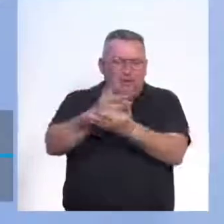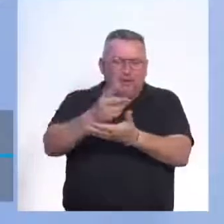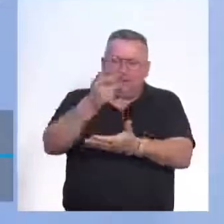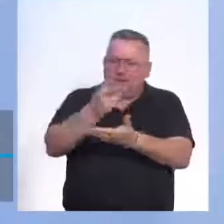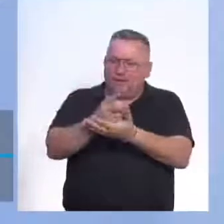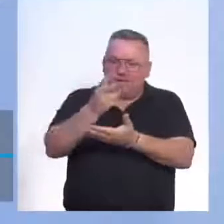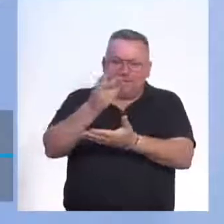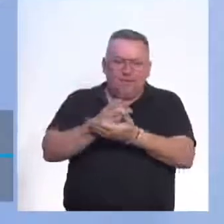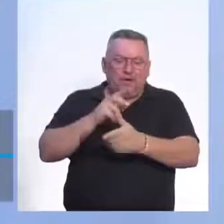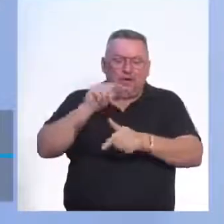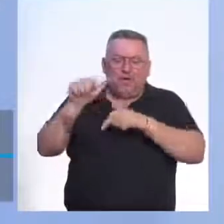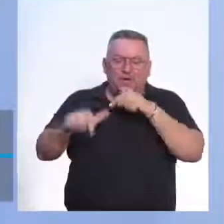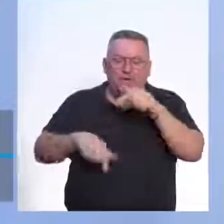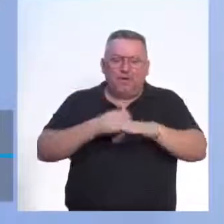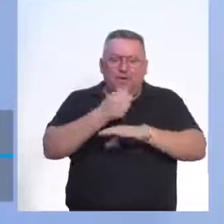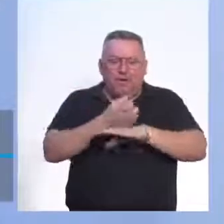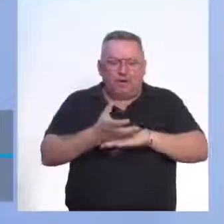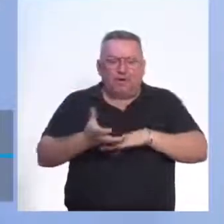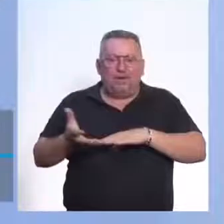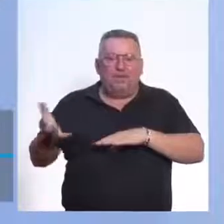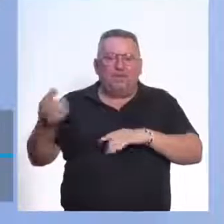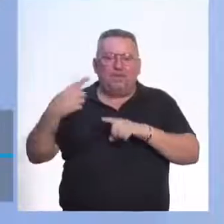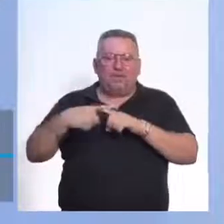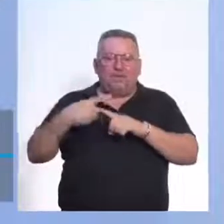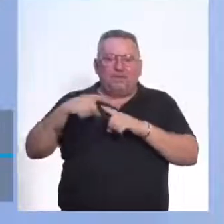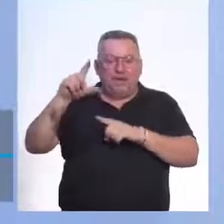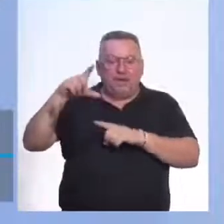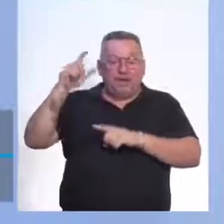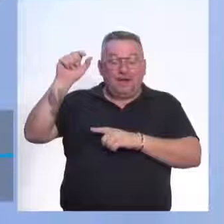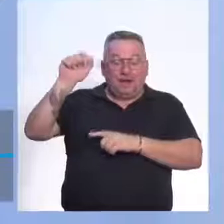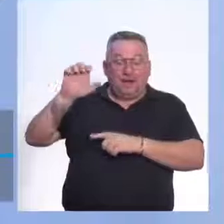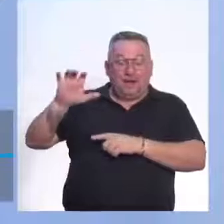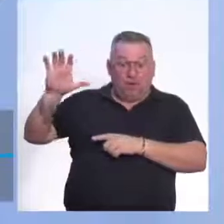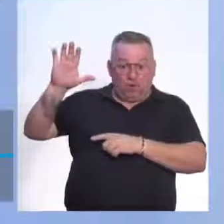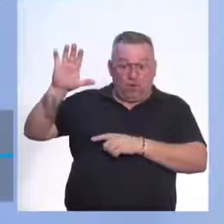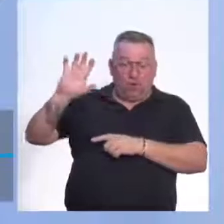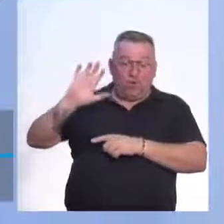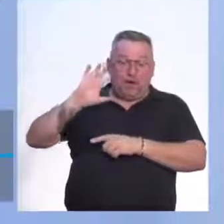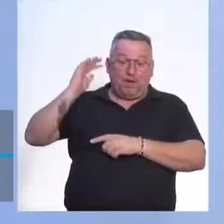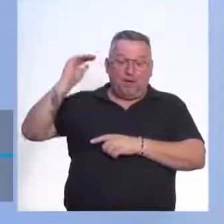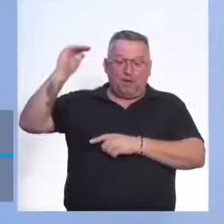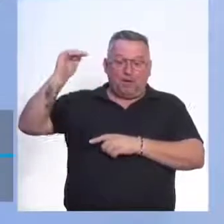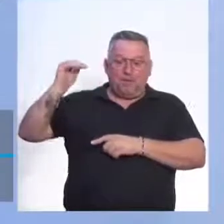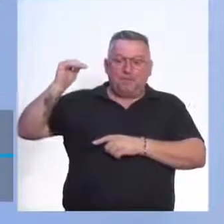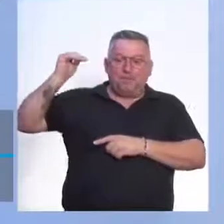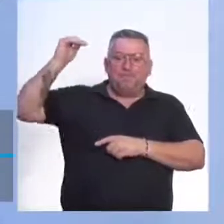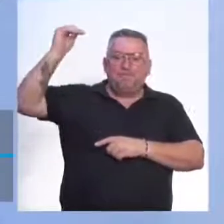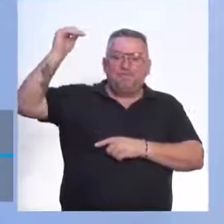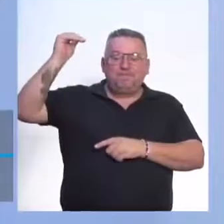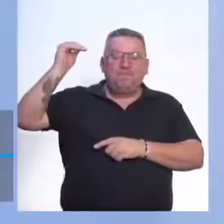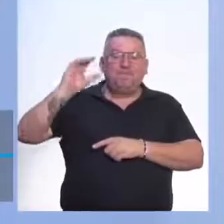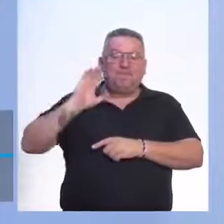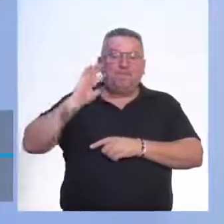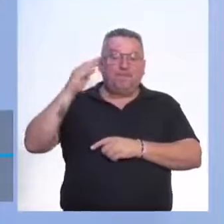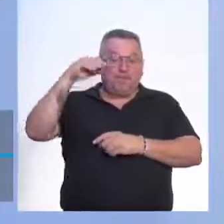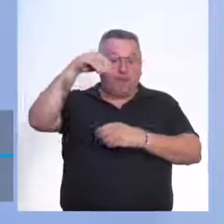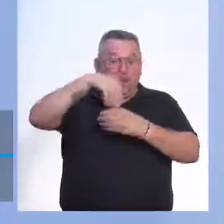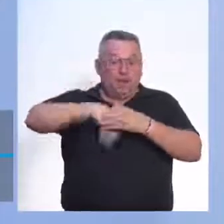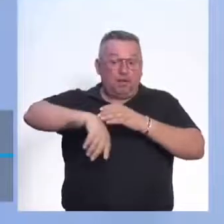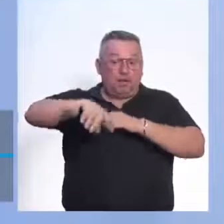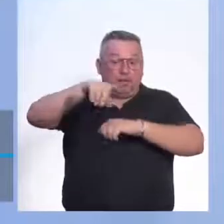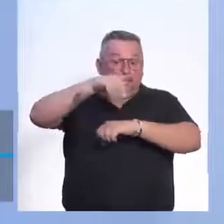dessa lógica feudal que aconteceu na Europa Ocidental, que aconteceu dentro deste